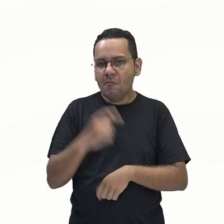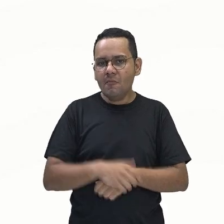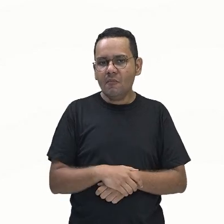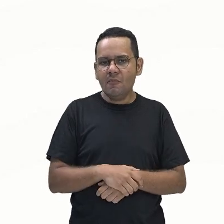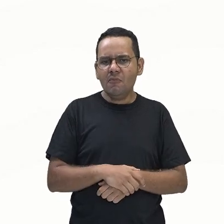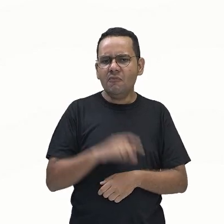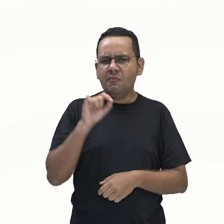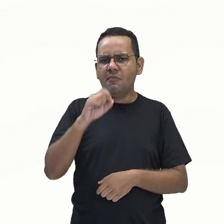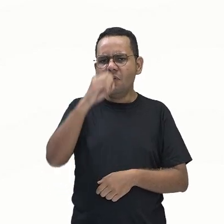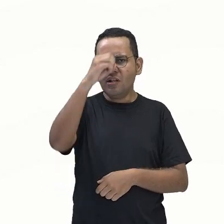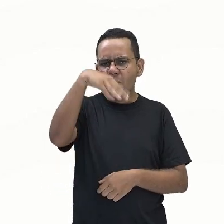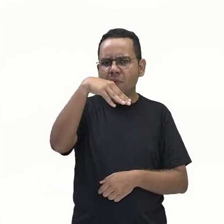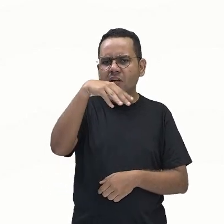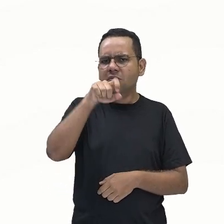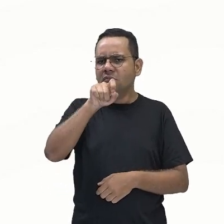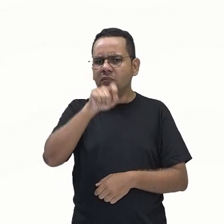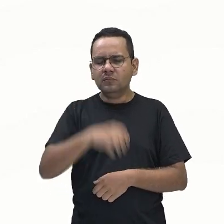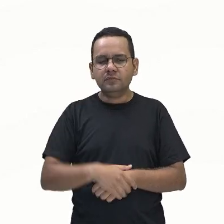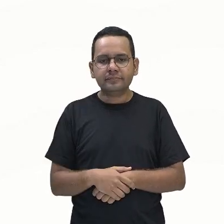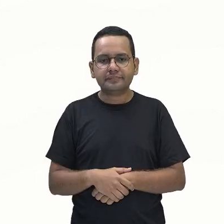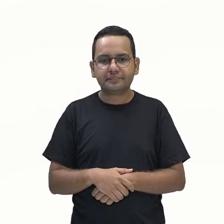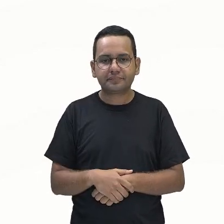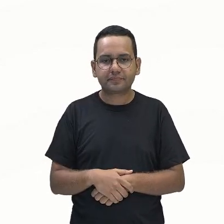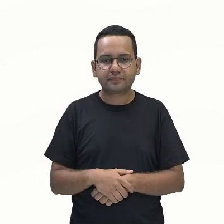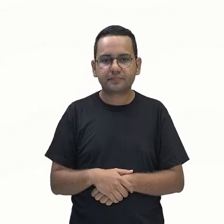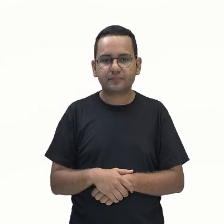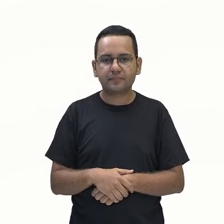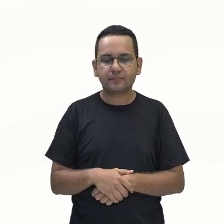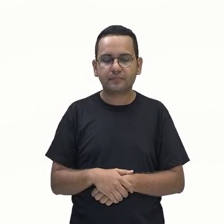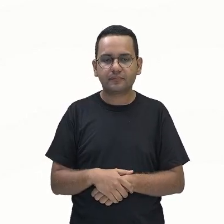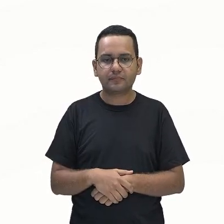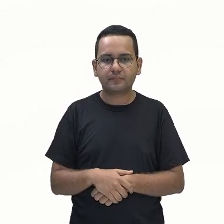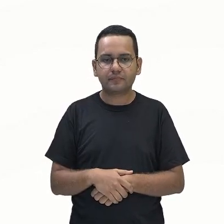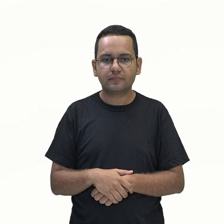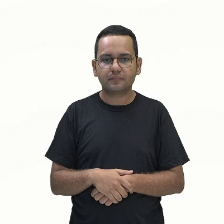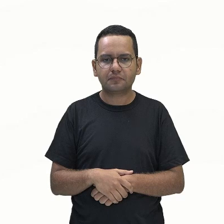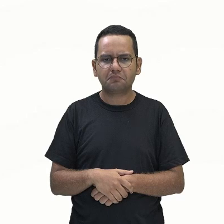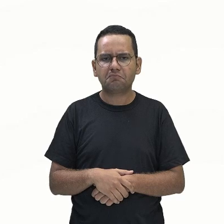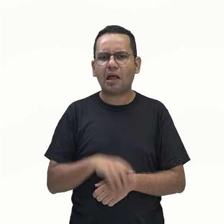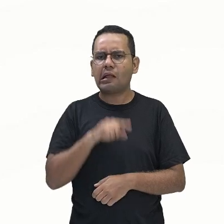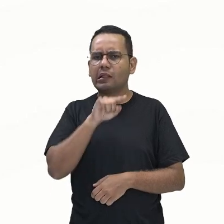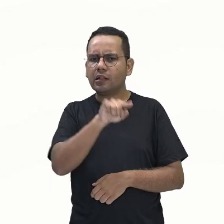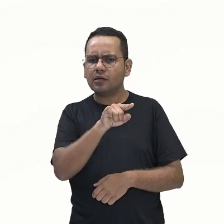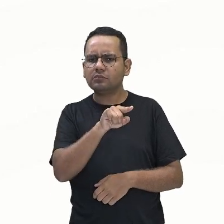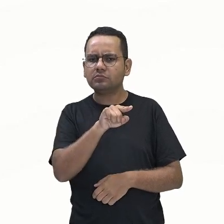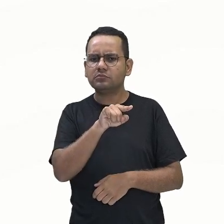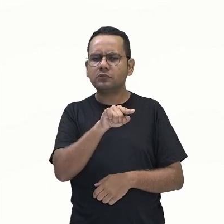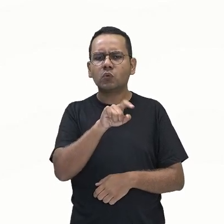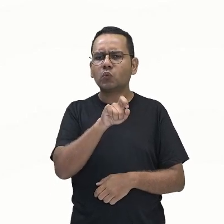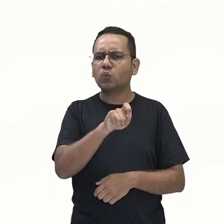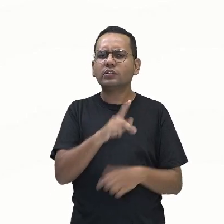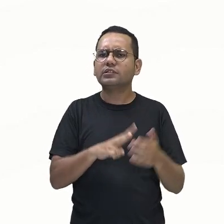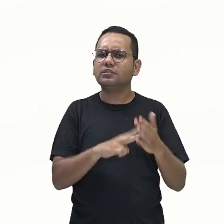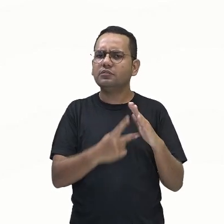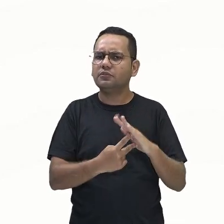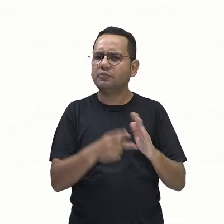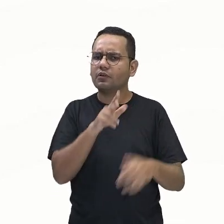que significa uma lâmpada? Quando você vê uma lâmpada, o que significa assim? Ele vai